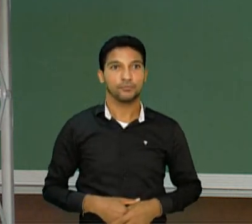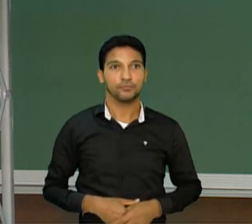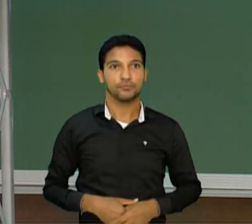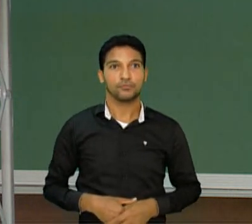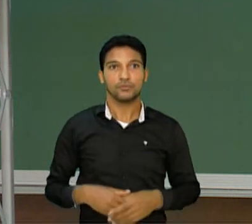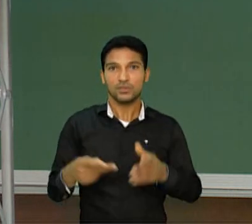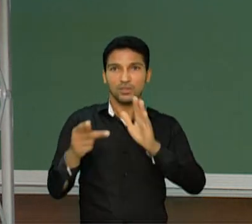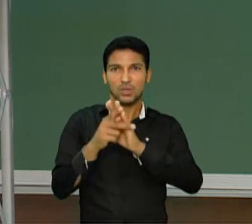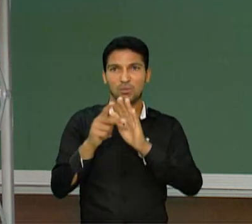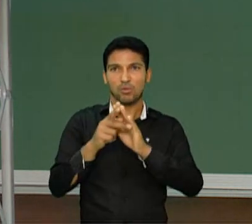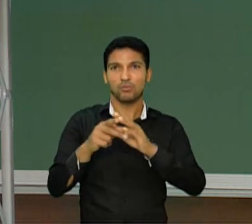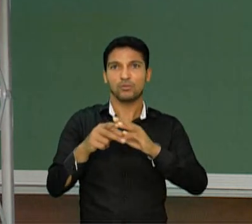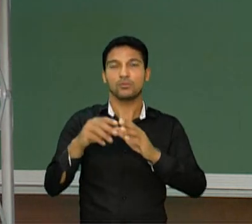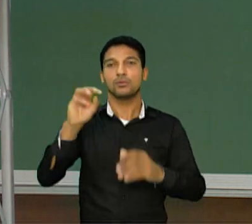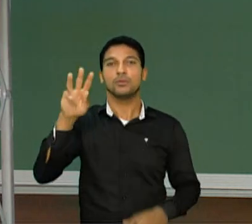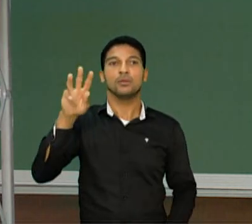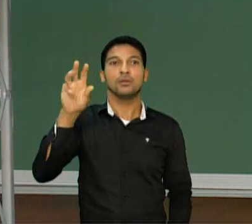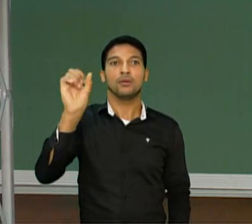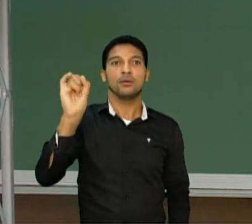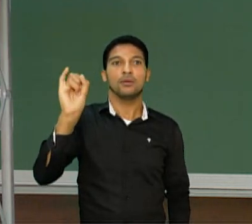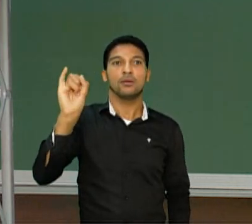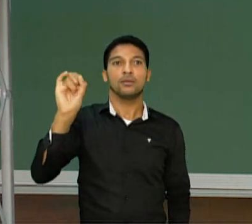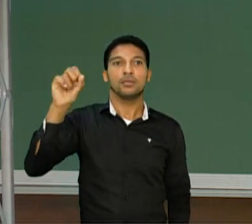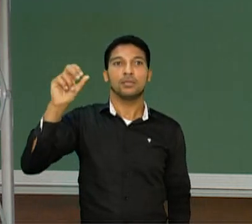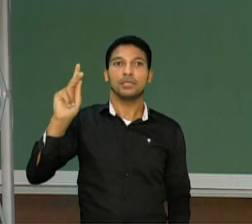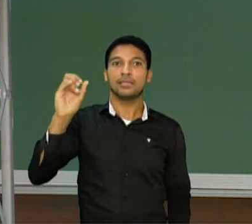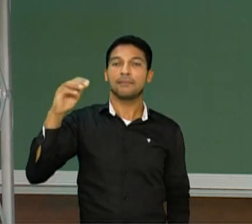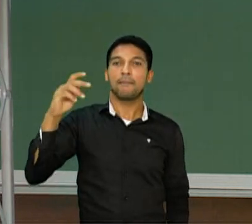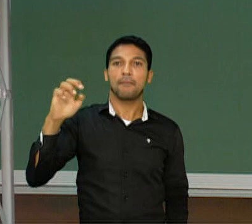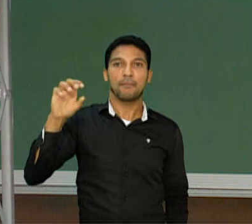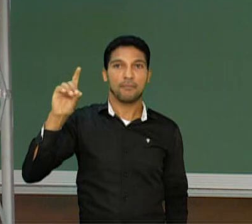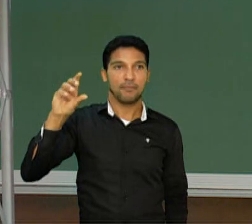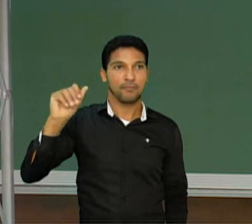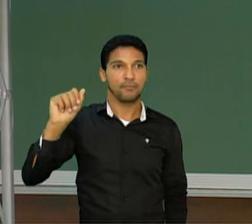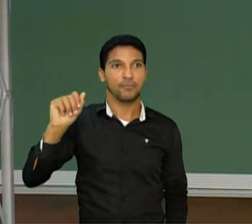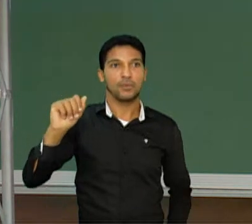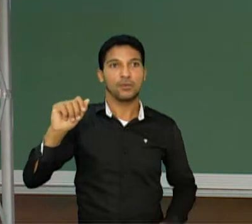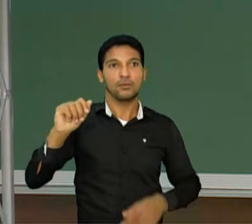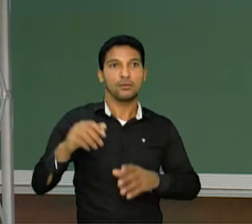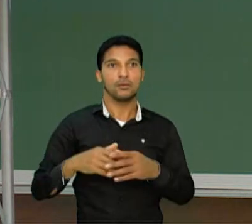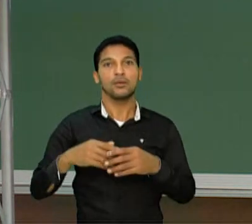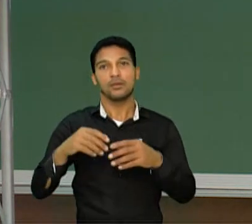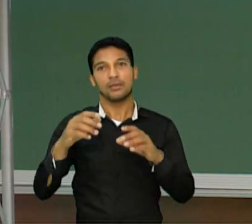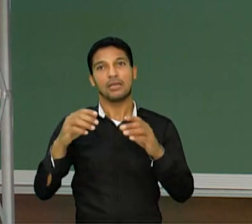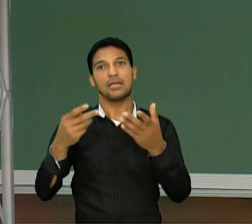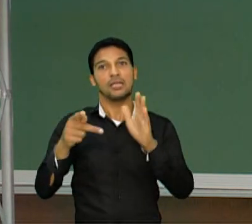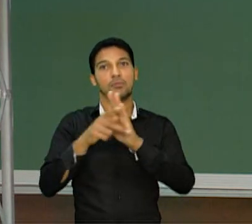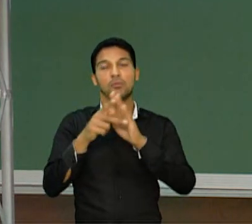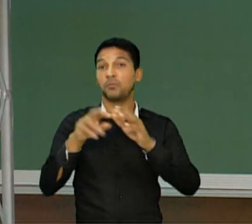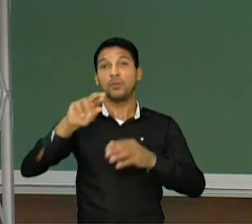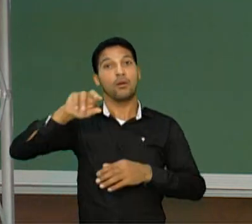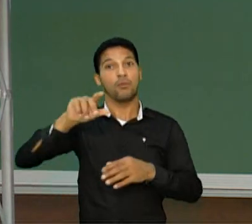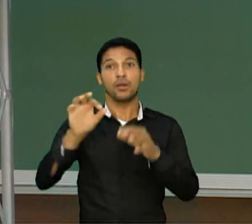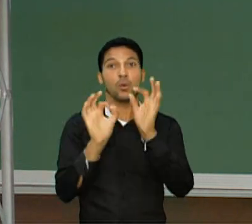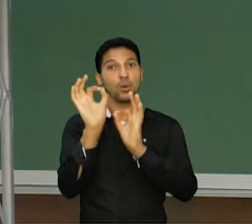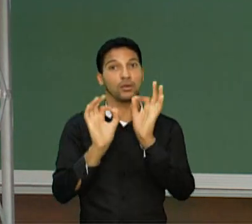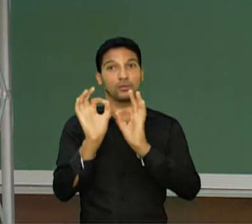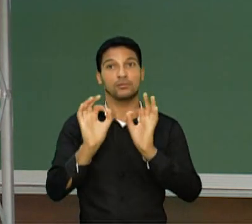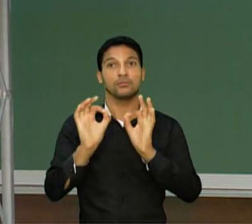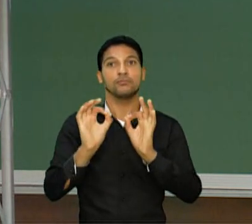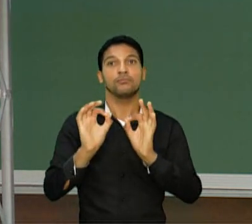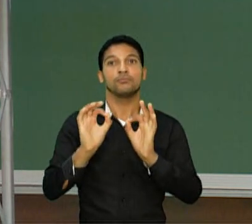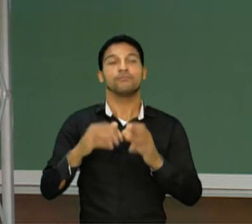e colocar ali algum assunto, algum conceito que achemos pertinente. Então não é uma organização. A letra